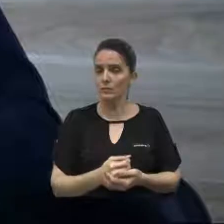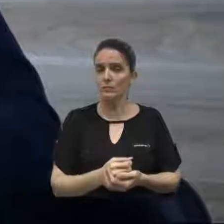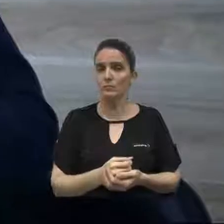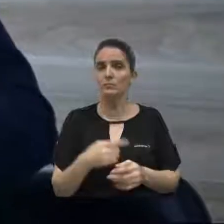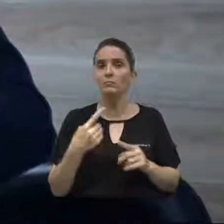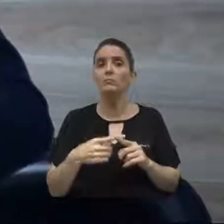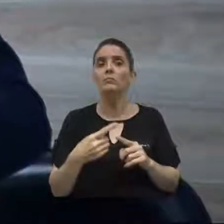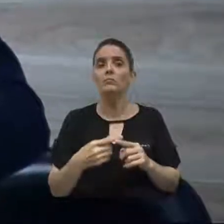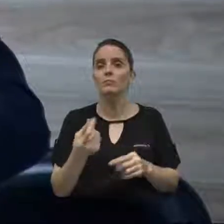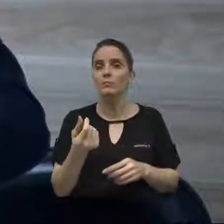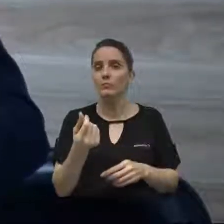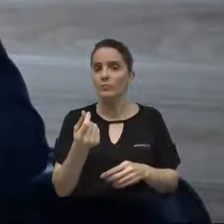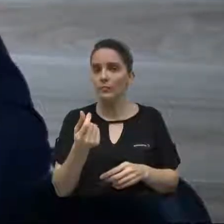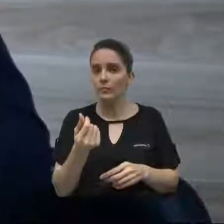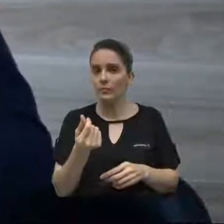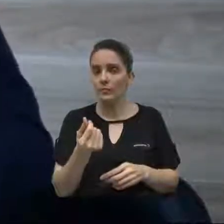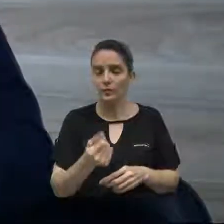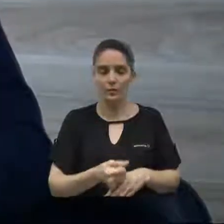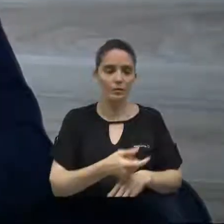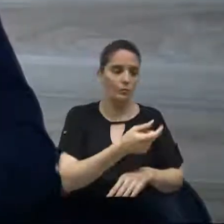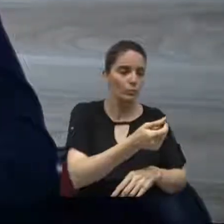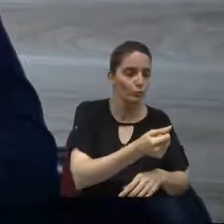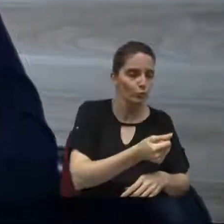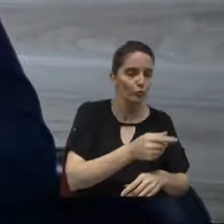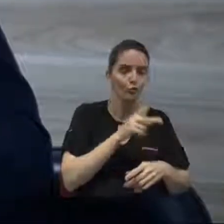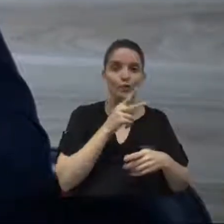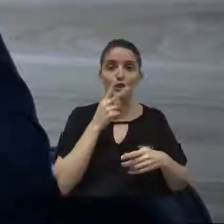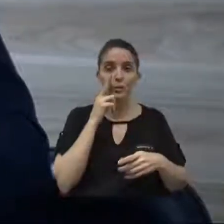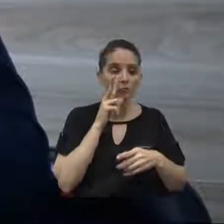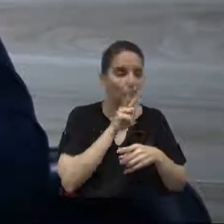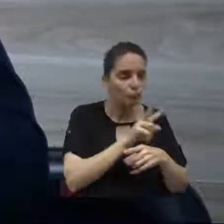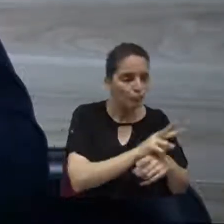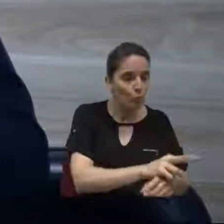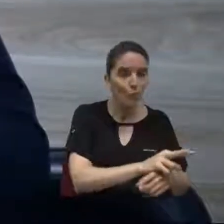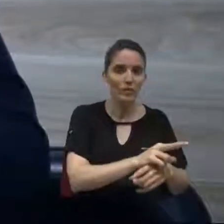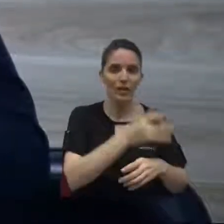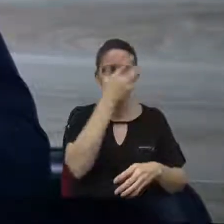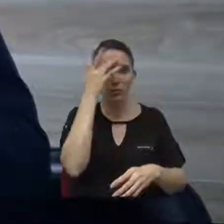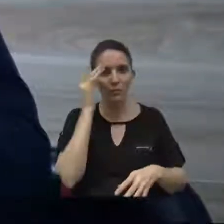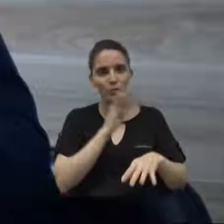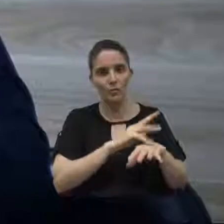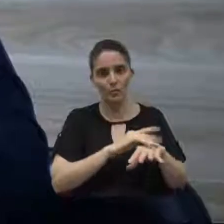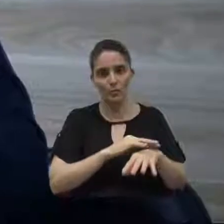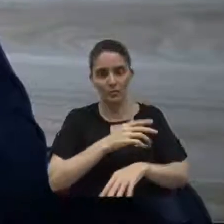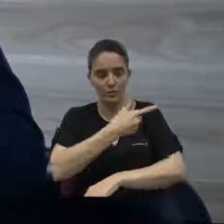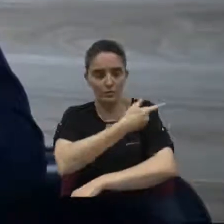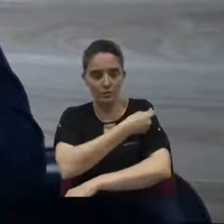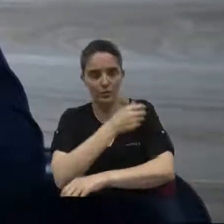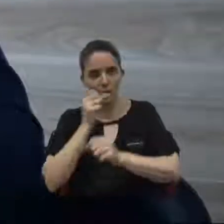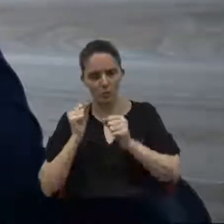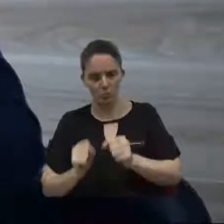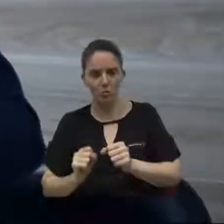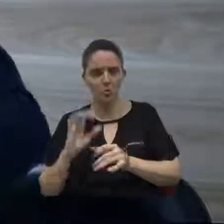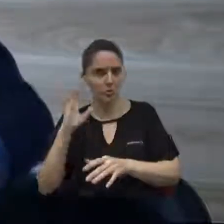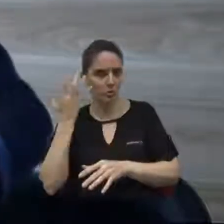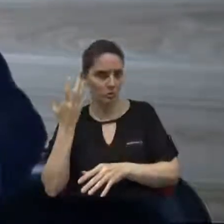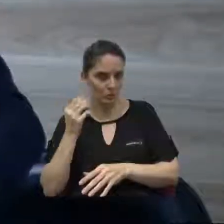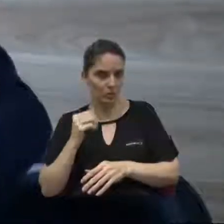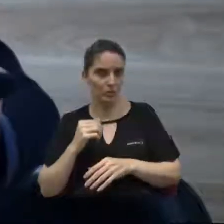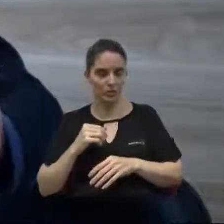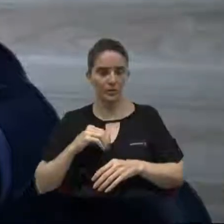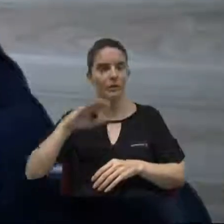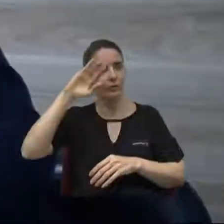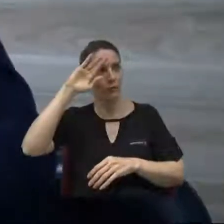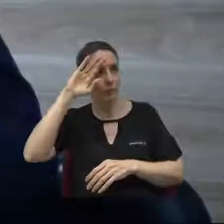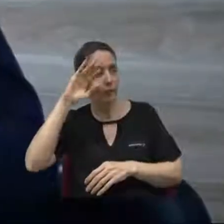da vacinação versus o custo do tratamento da doença. A aplicação de vacina pode gerar reações para crianças? Sim,